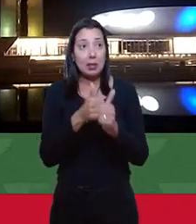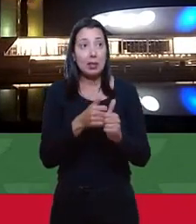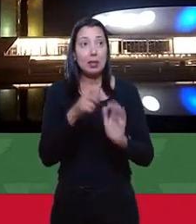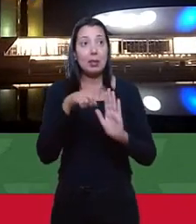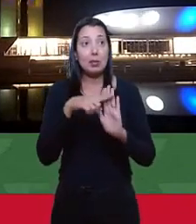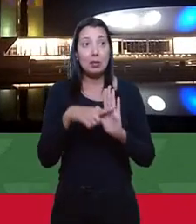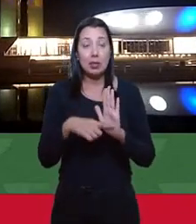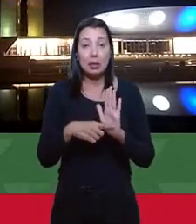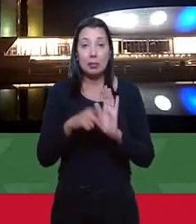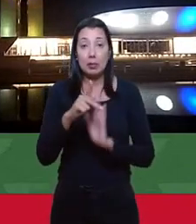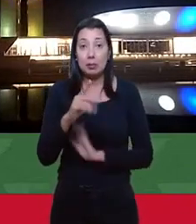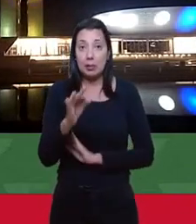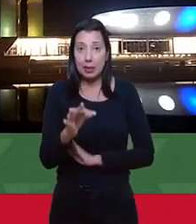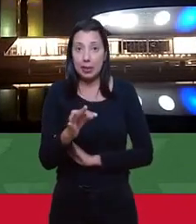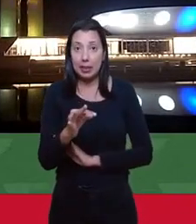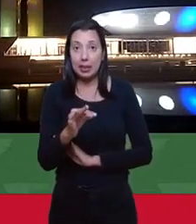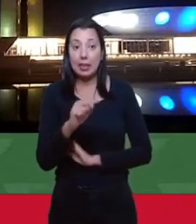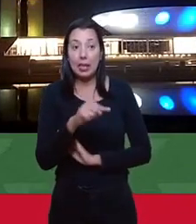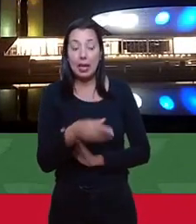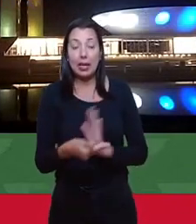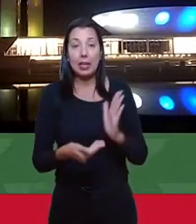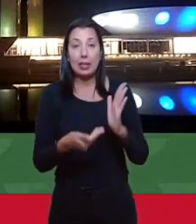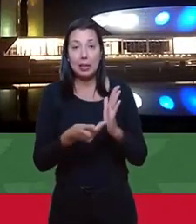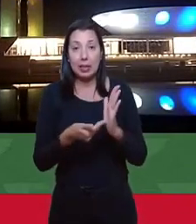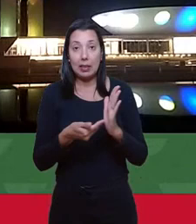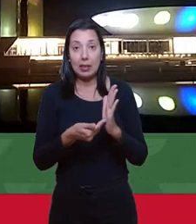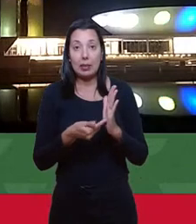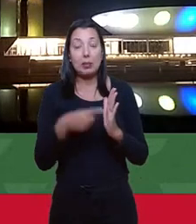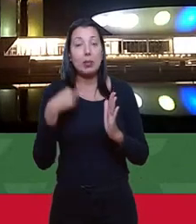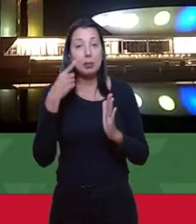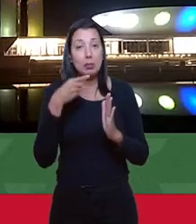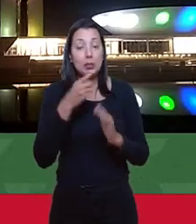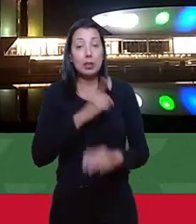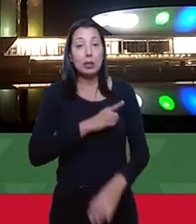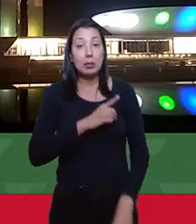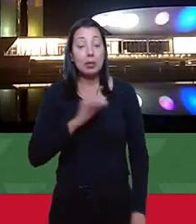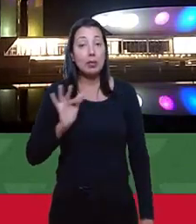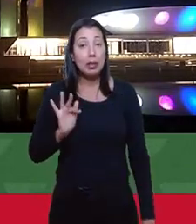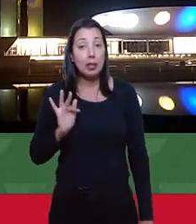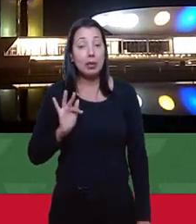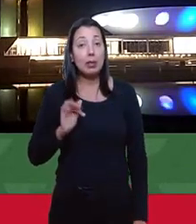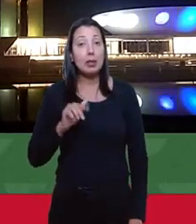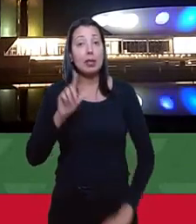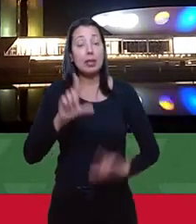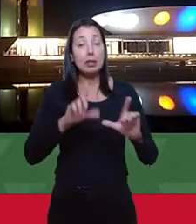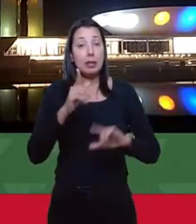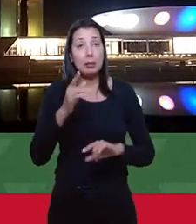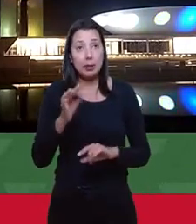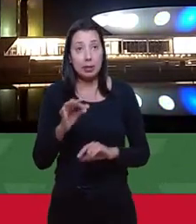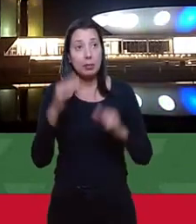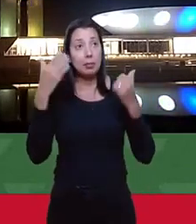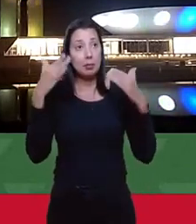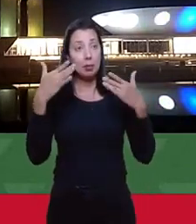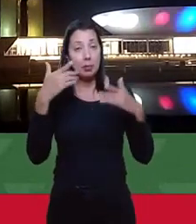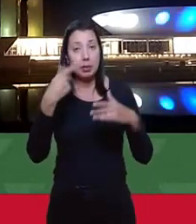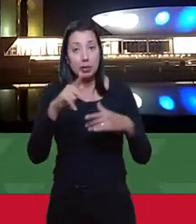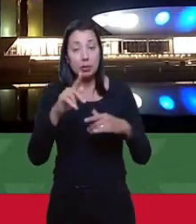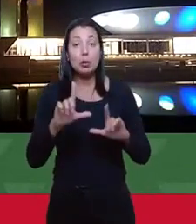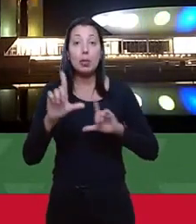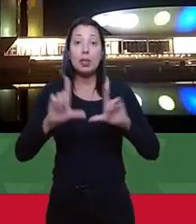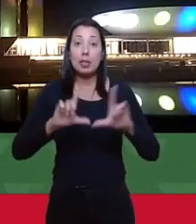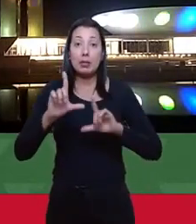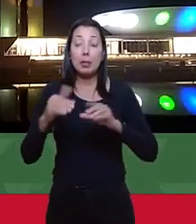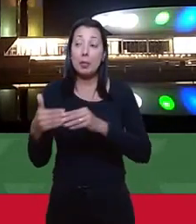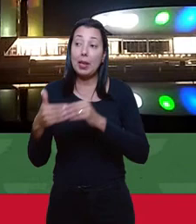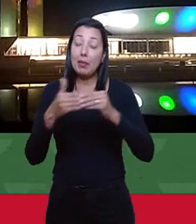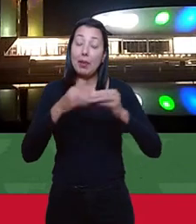programa do PT, da Câmara dos Deputados, né, dos deputados federais, na TV PT. Parabéns ao PT, que tem a sua TV para levar